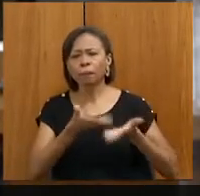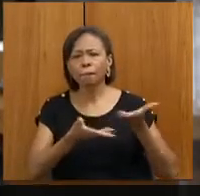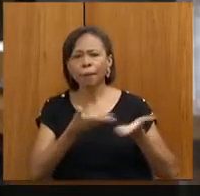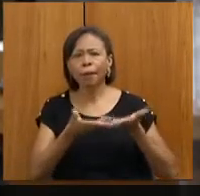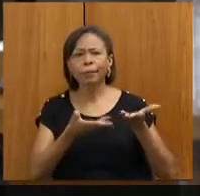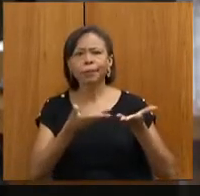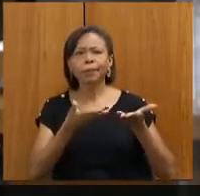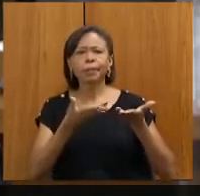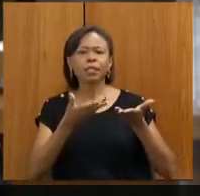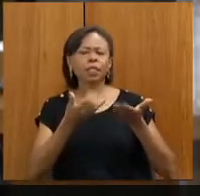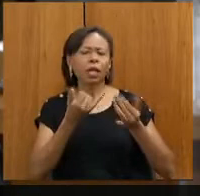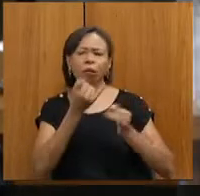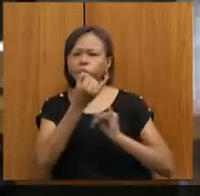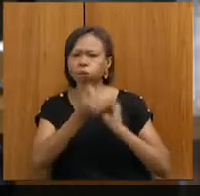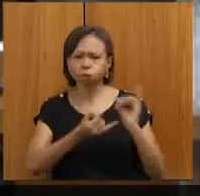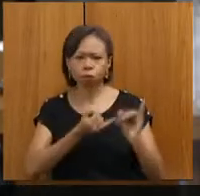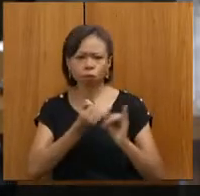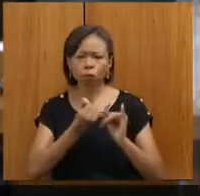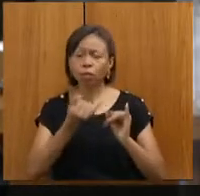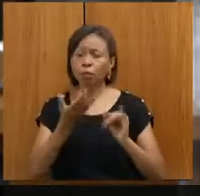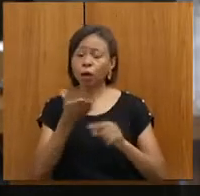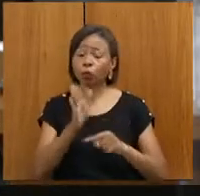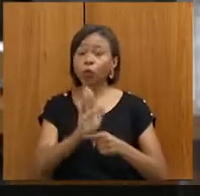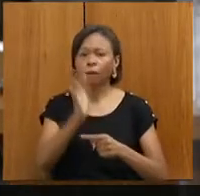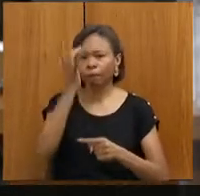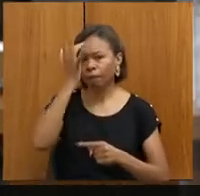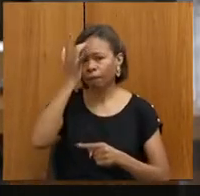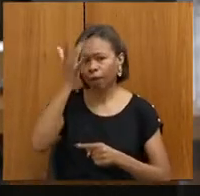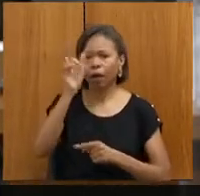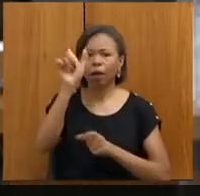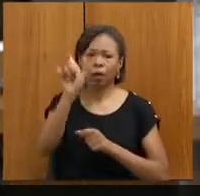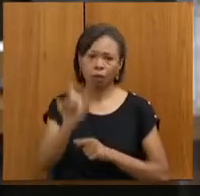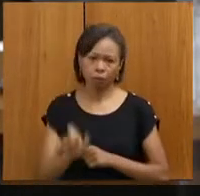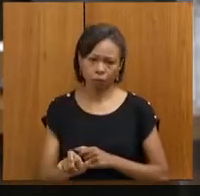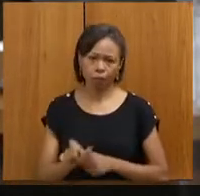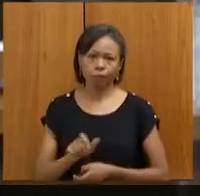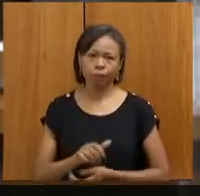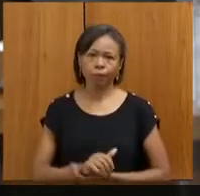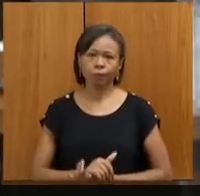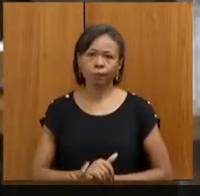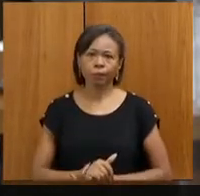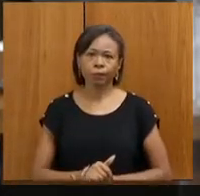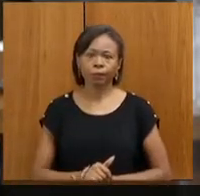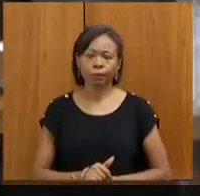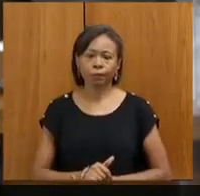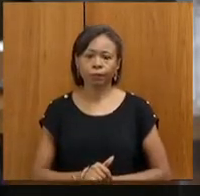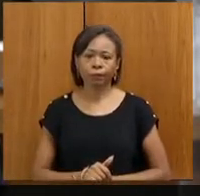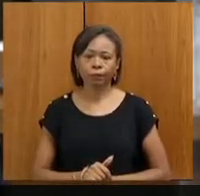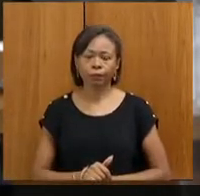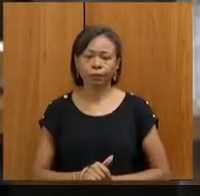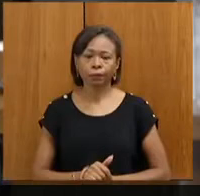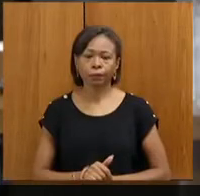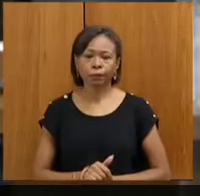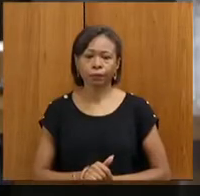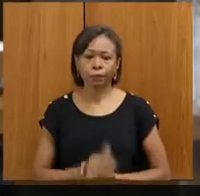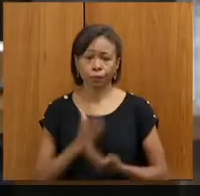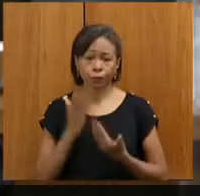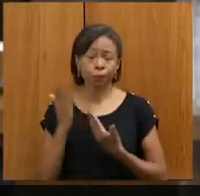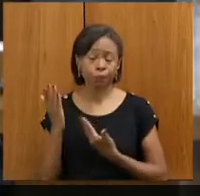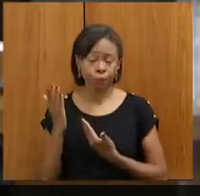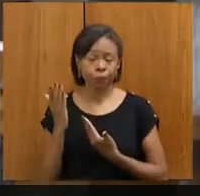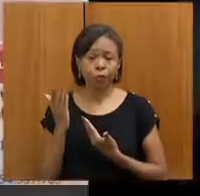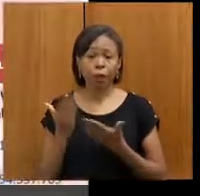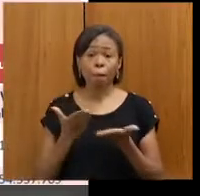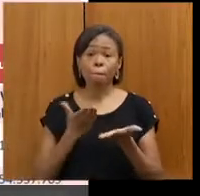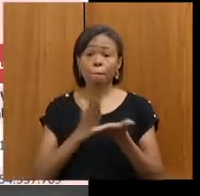de auto-regularização isso tudo com objetivo de facilitar a vida do contribuinte próximo por favor aqui é o resultado da aprovação